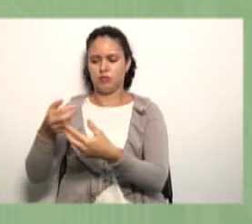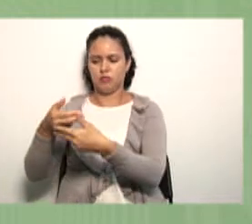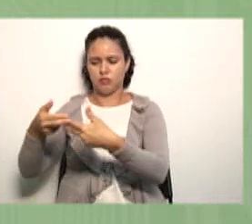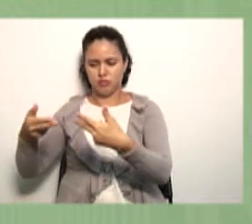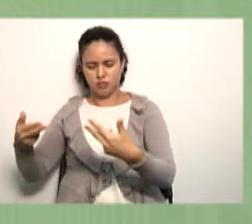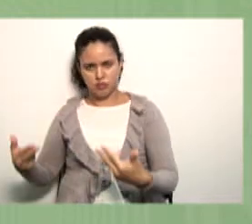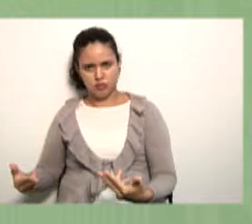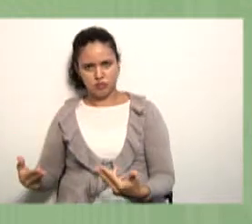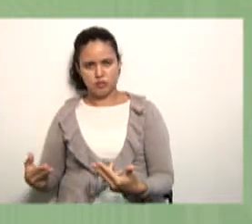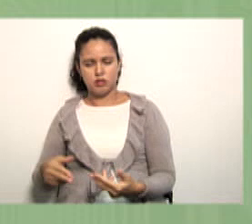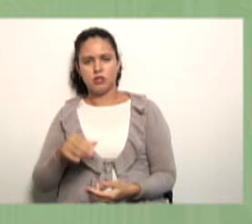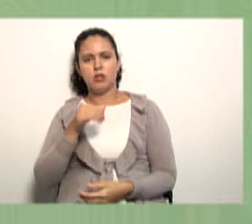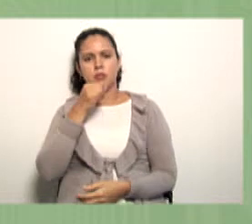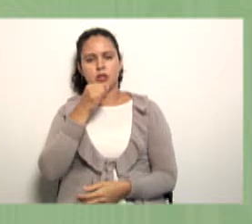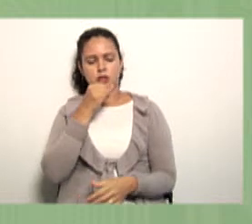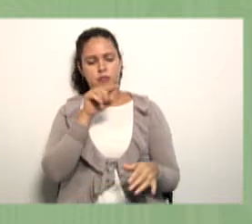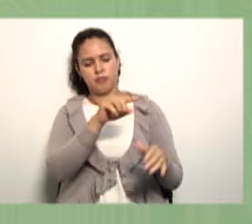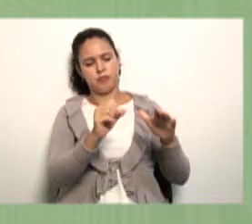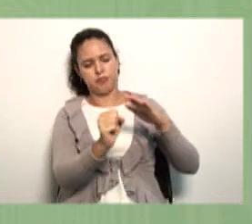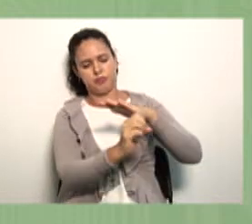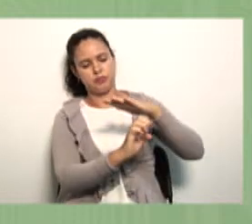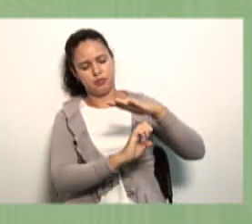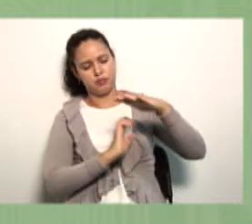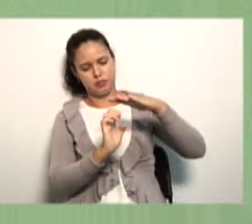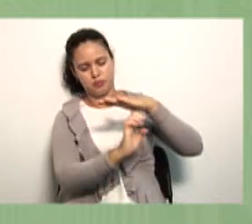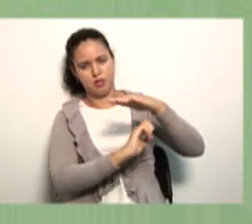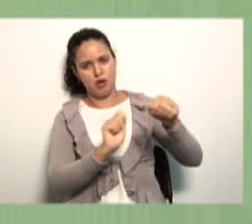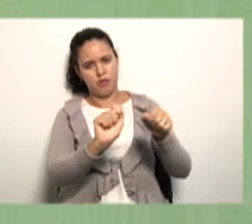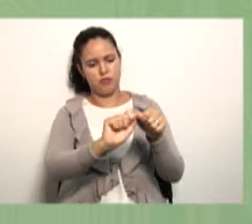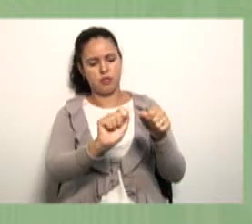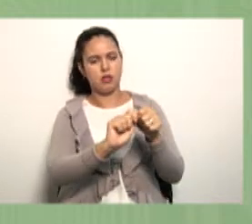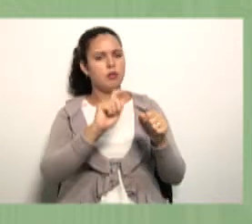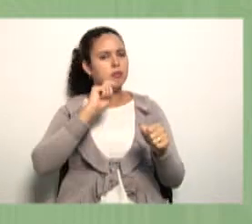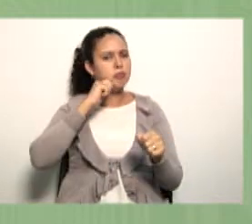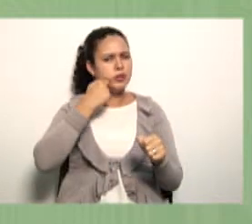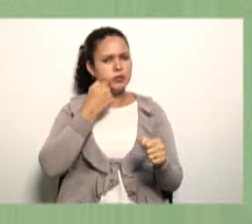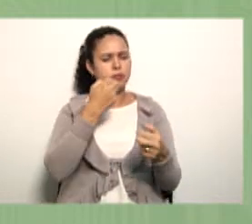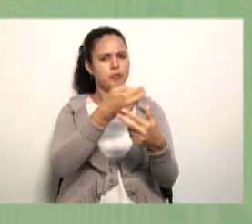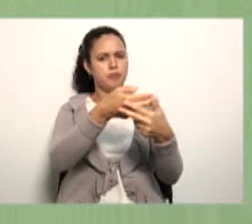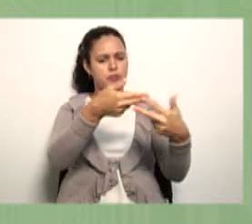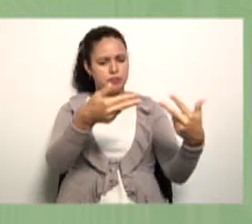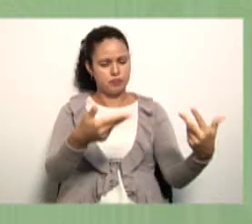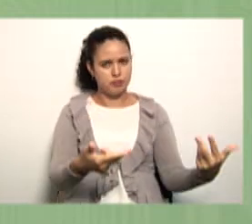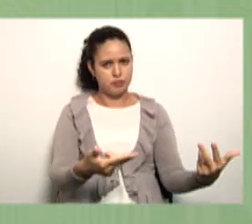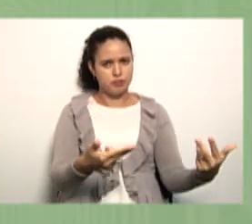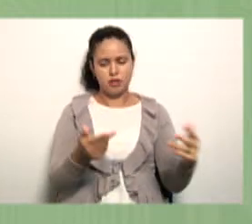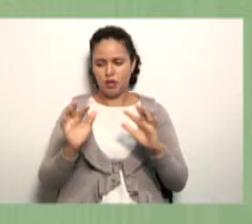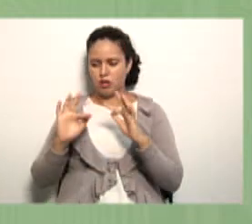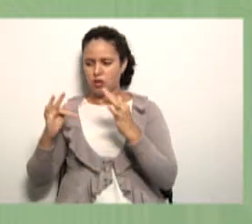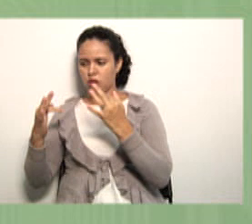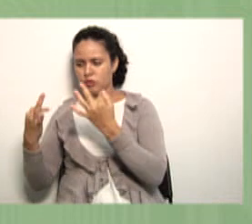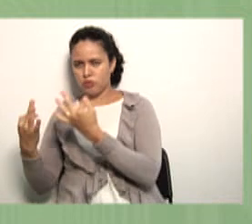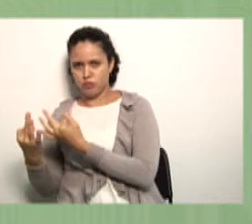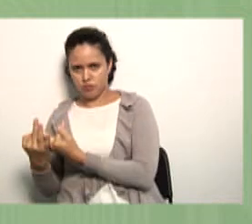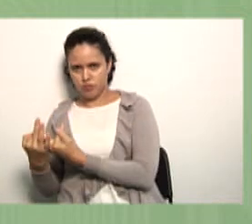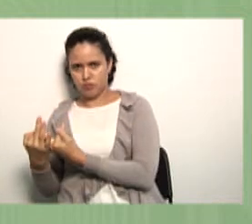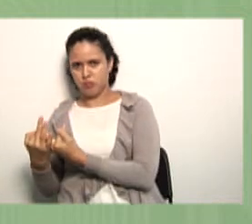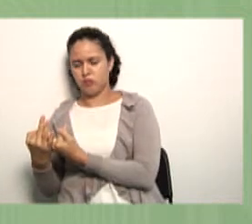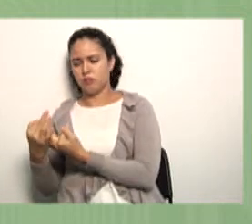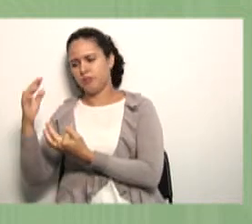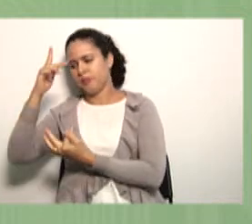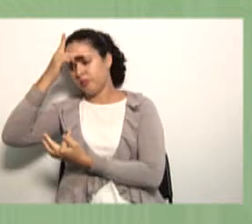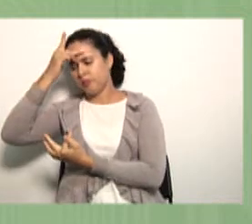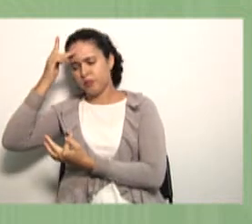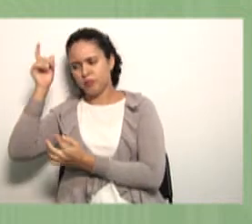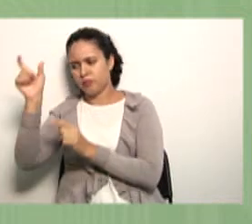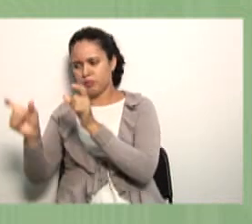produz pães, produz produtos agrícolas, produz máquinas, equipamentos, motos, carros, produz muitas coisas, energia elétrica,